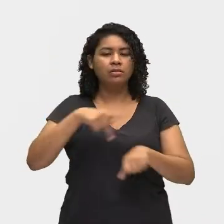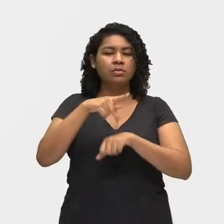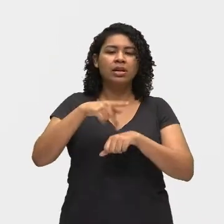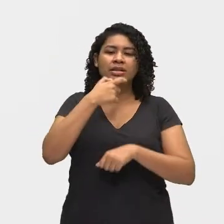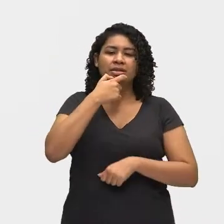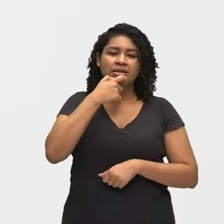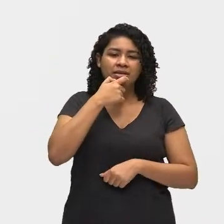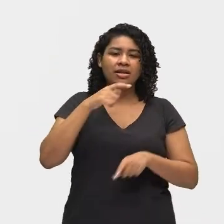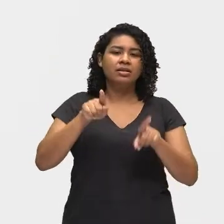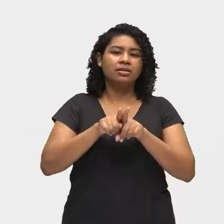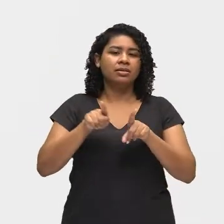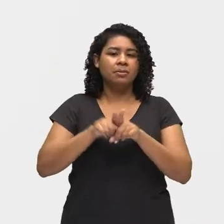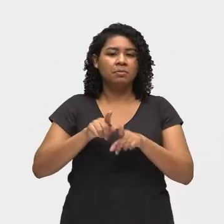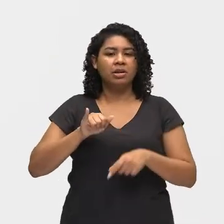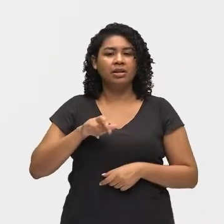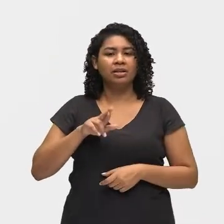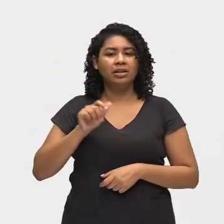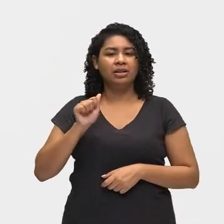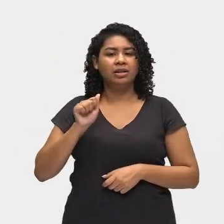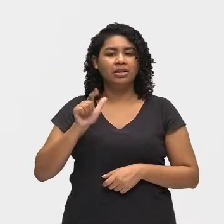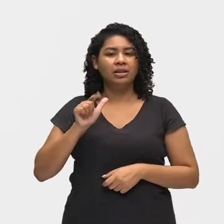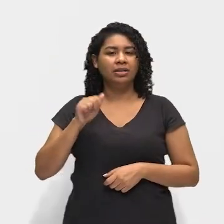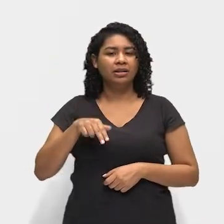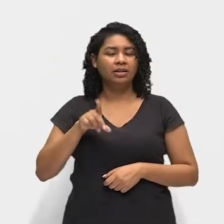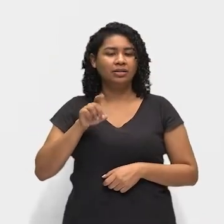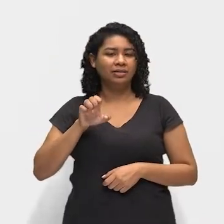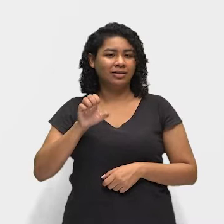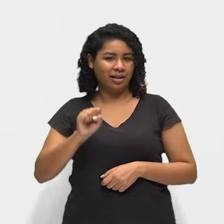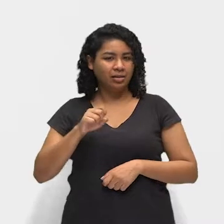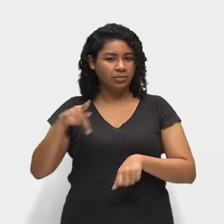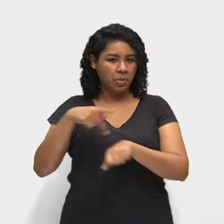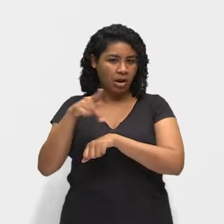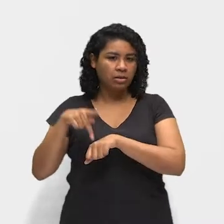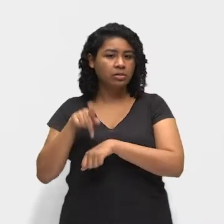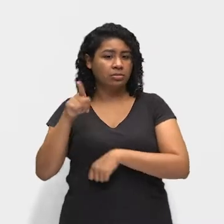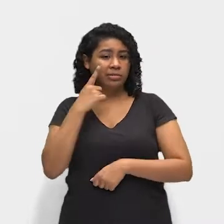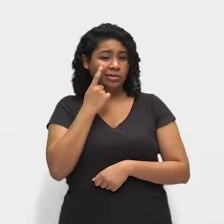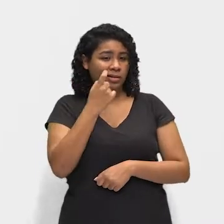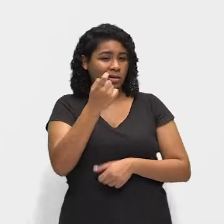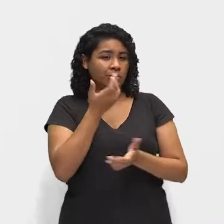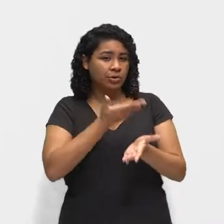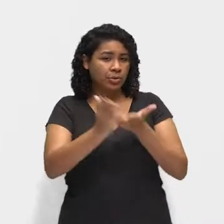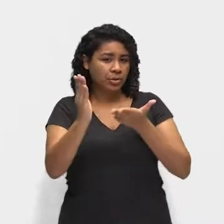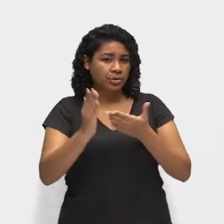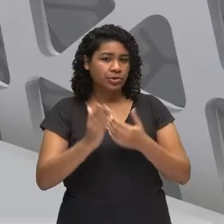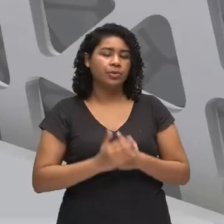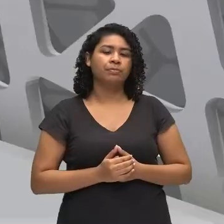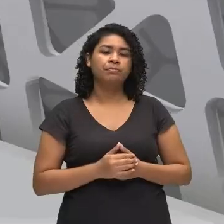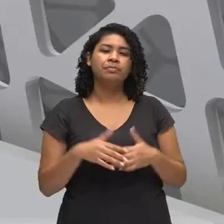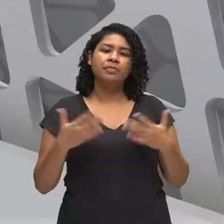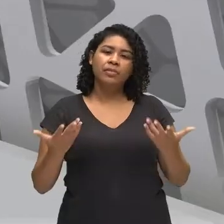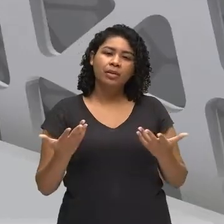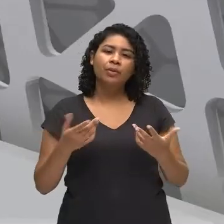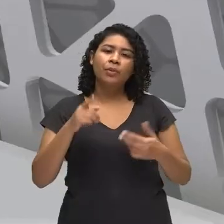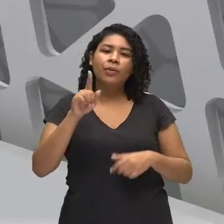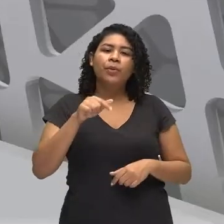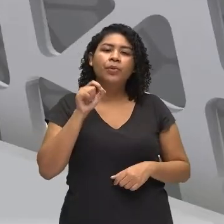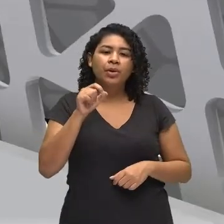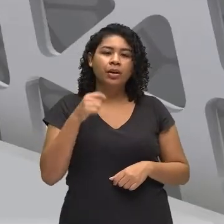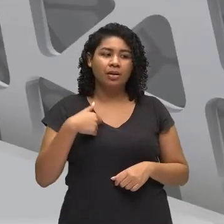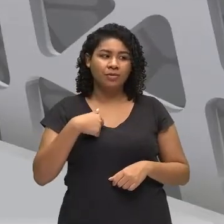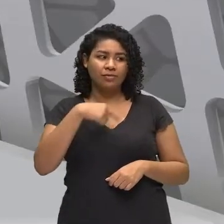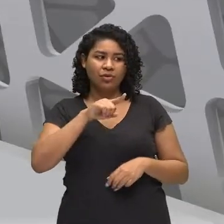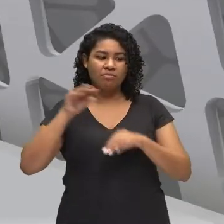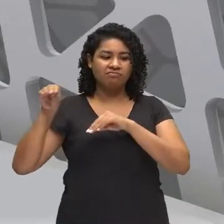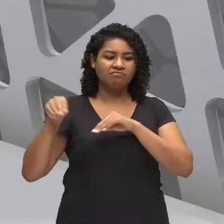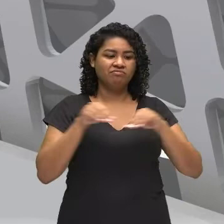e irlandeses. Então é aquela questão, eu vou ocupar o território para não perder a